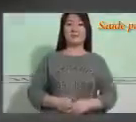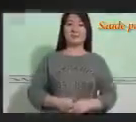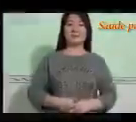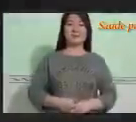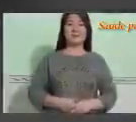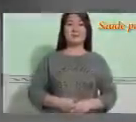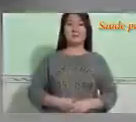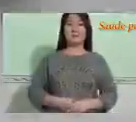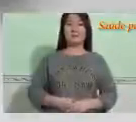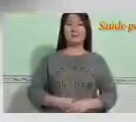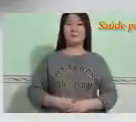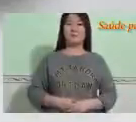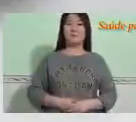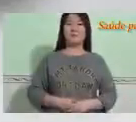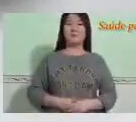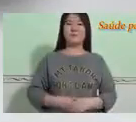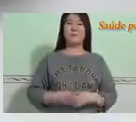utilizando movimentos circulares do